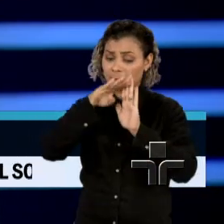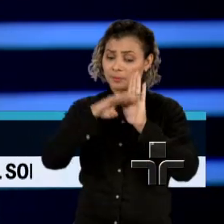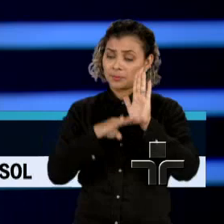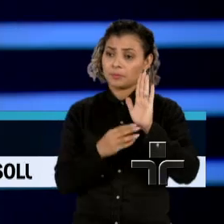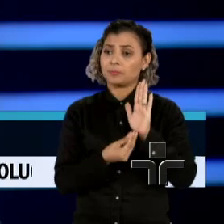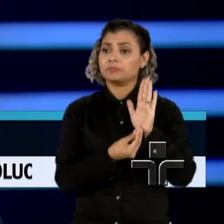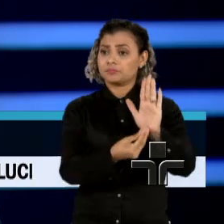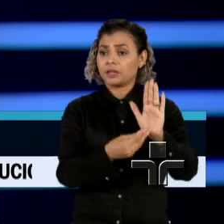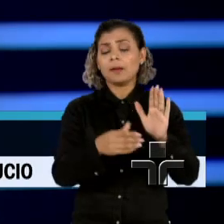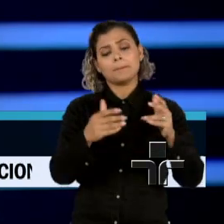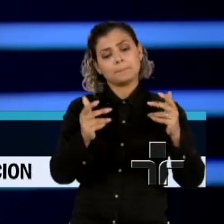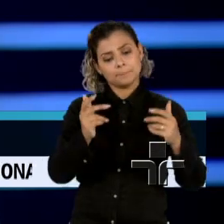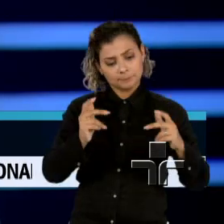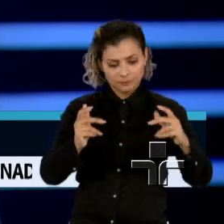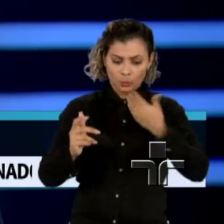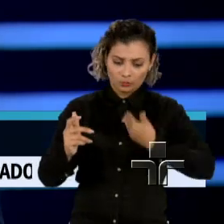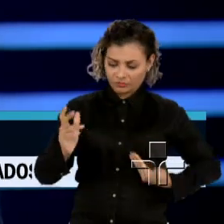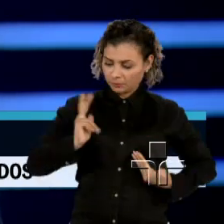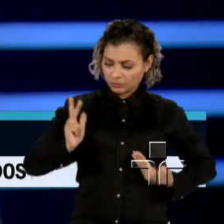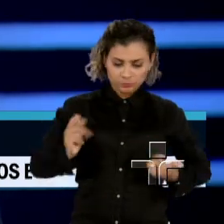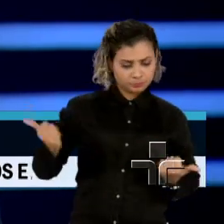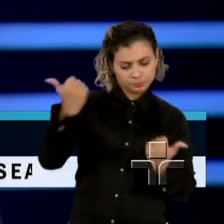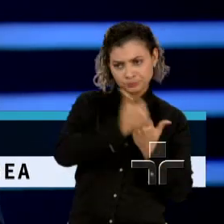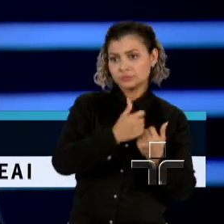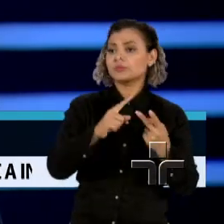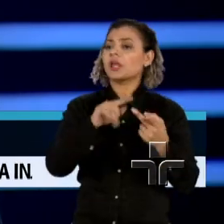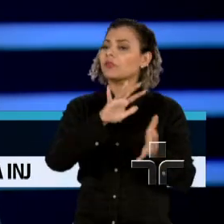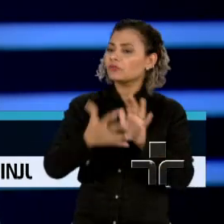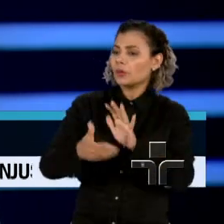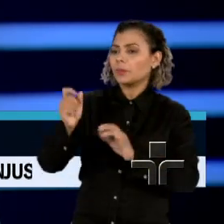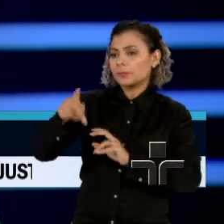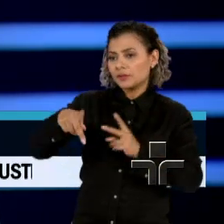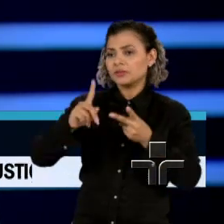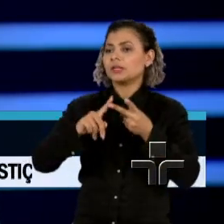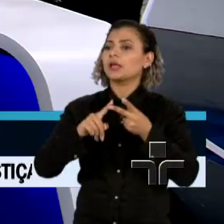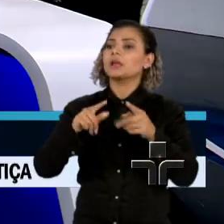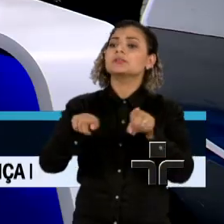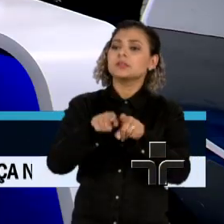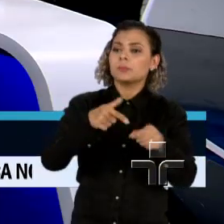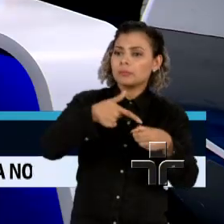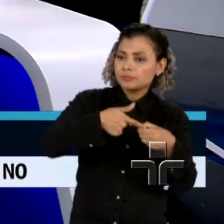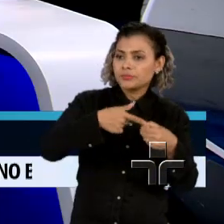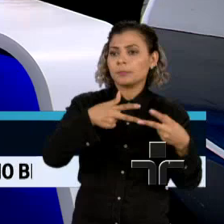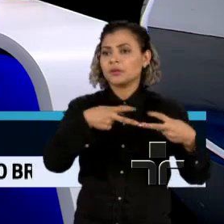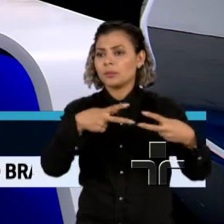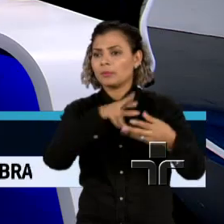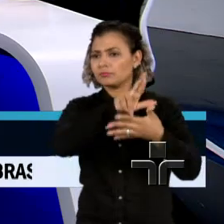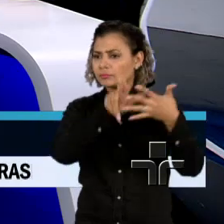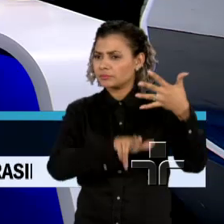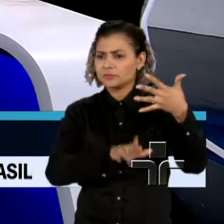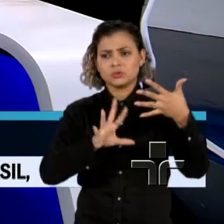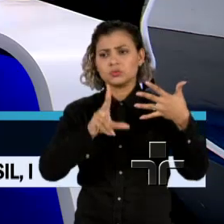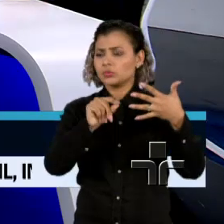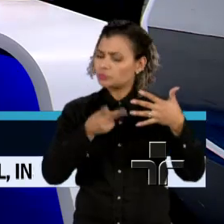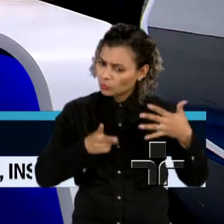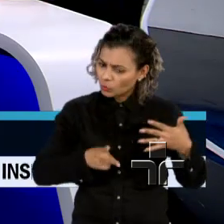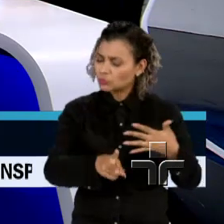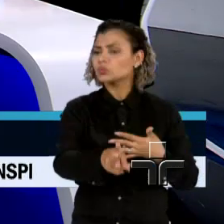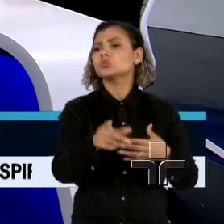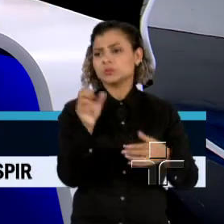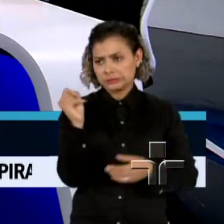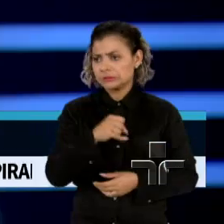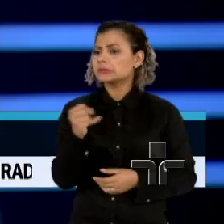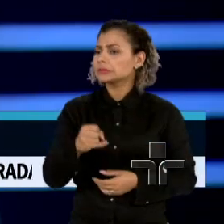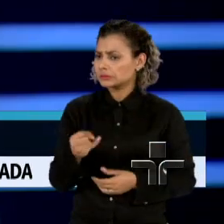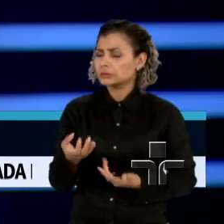só as privatizações, a reforma da Previdência, toda a mudança no setor de óleo e gás, de Petrobras, etc. Isso aqui é uma continuação daquilo que ocorreu.